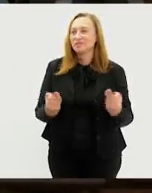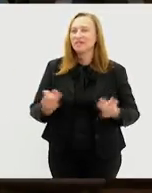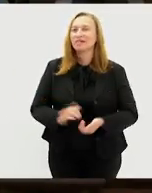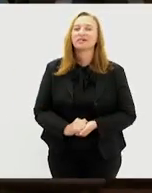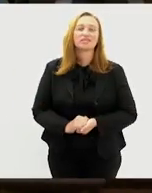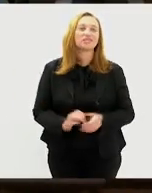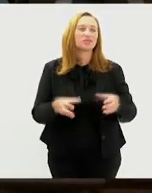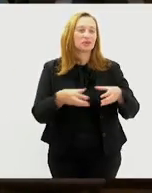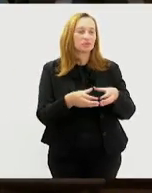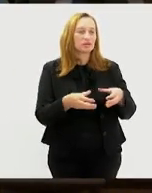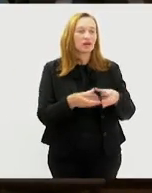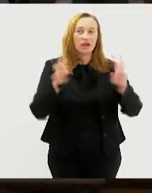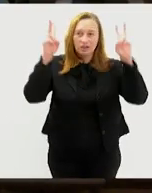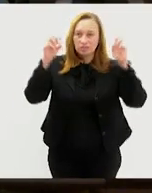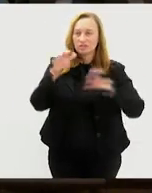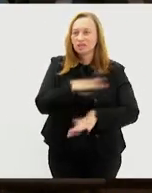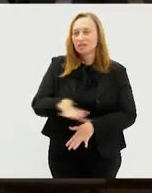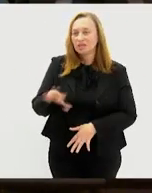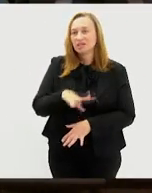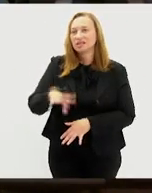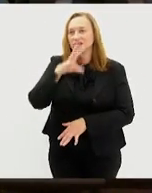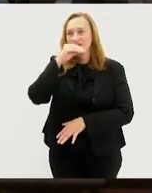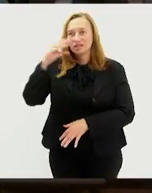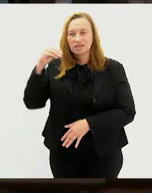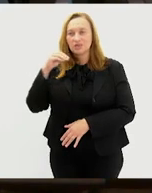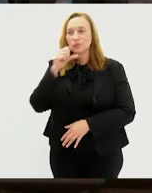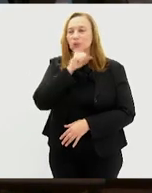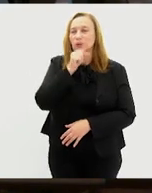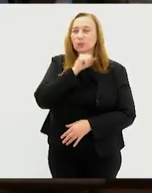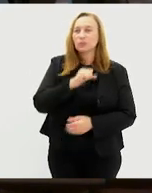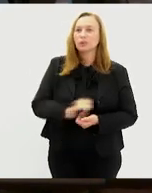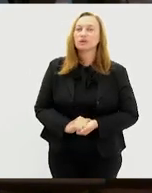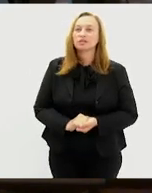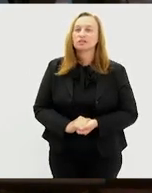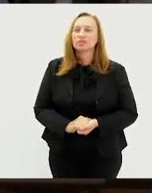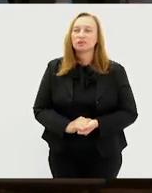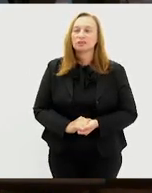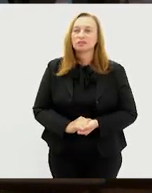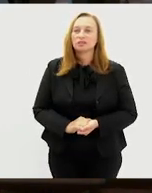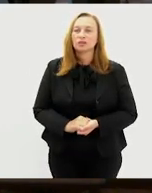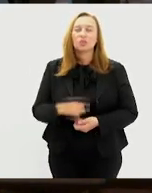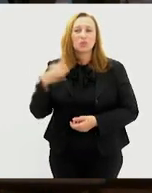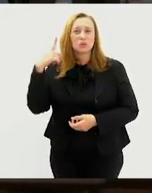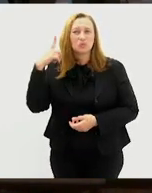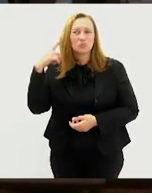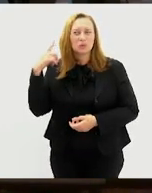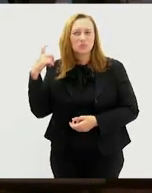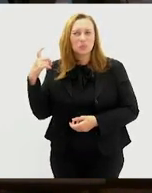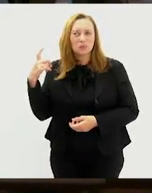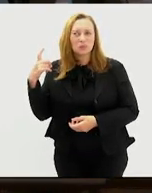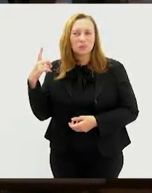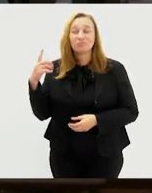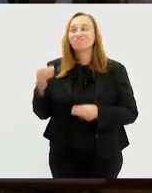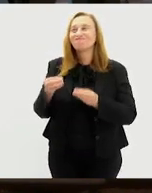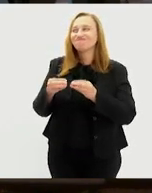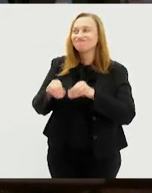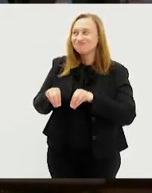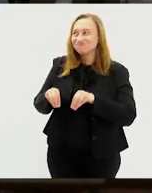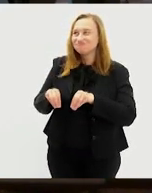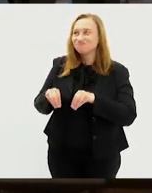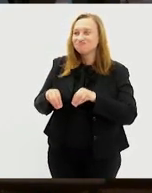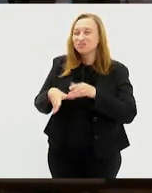comissão de assuntos da criança adolescente do Idoso é vê que o o áudio aqui realmente de sessões fica prejudicado muito